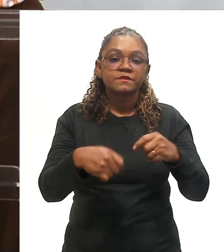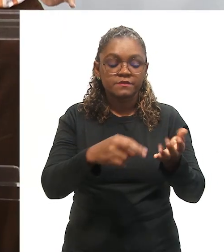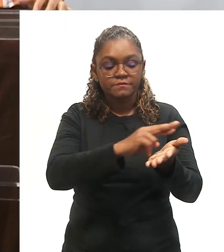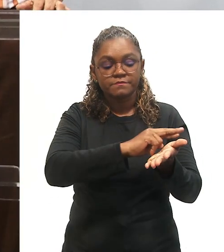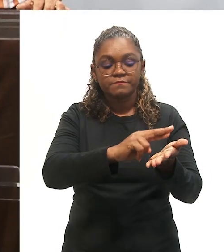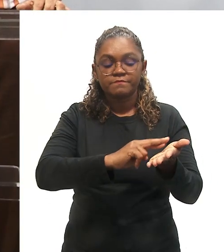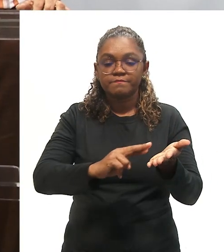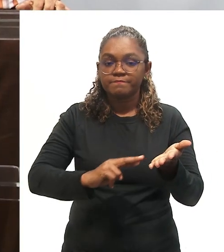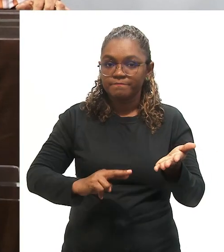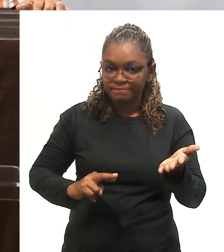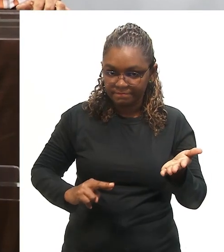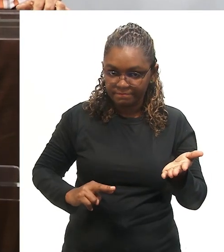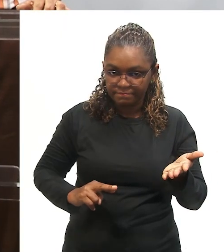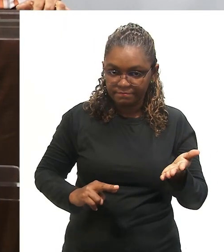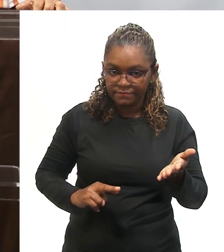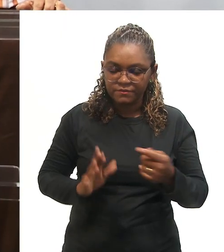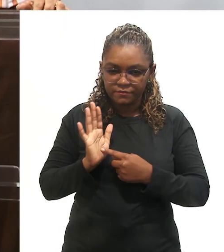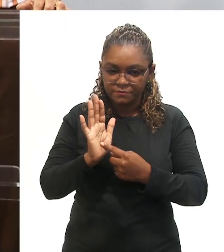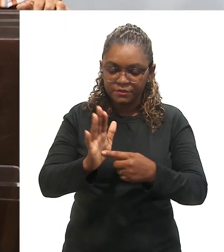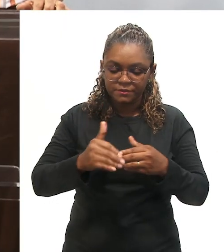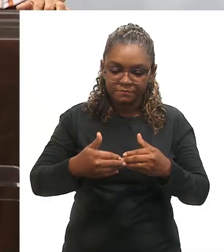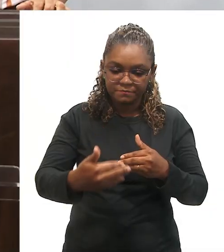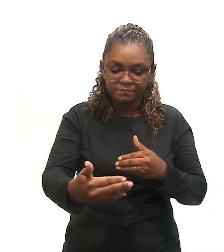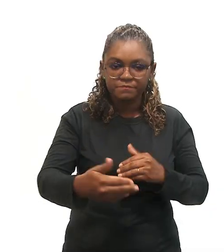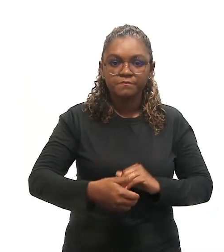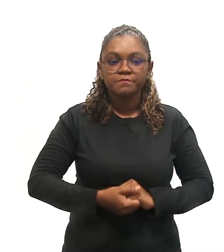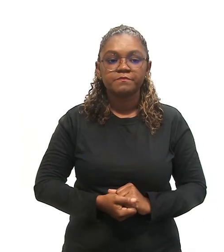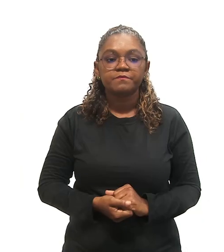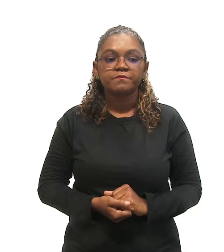que veremos a seguir. Vamos lá, então?